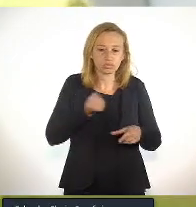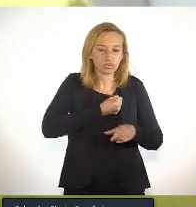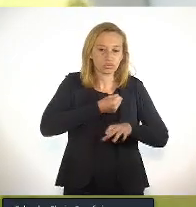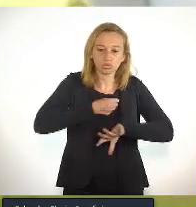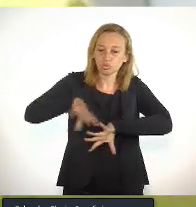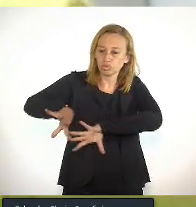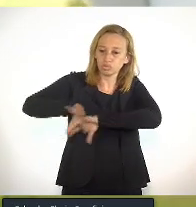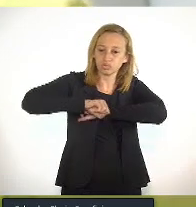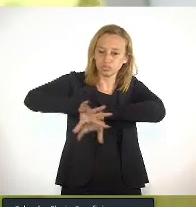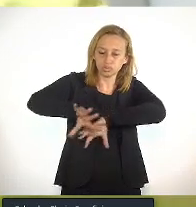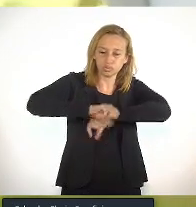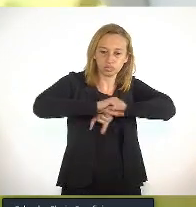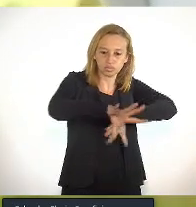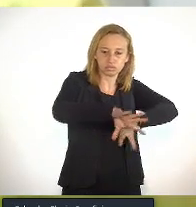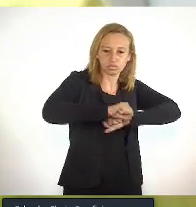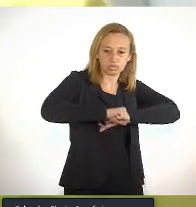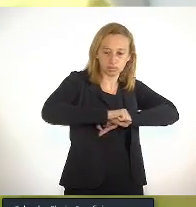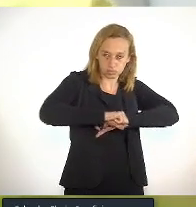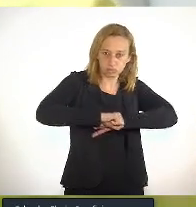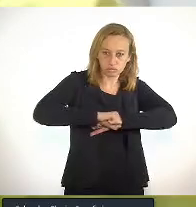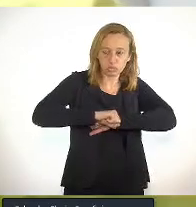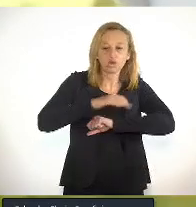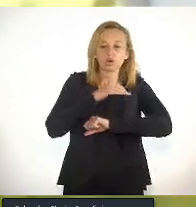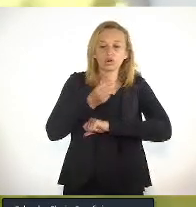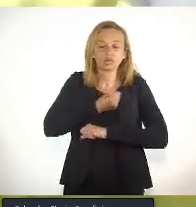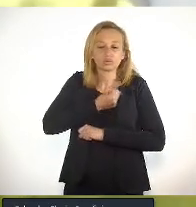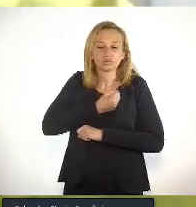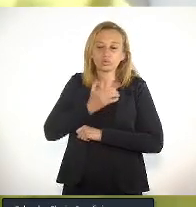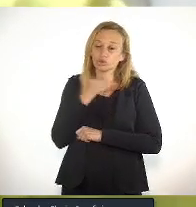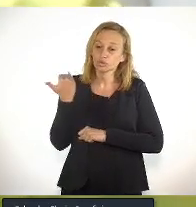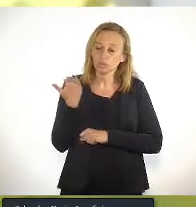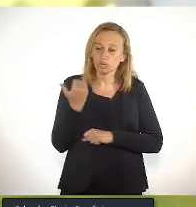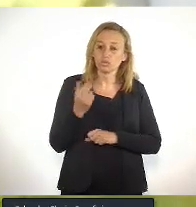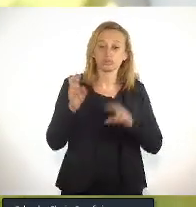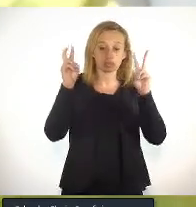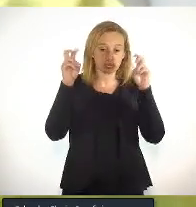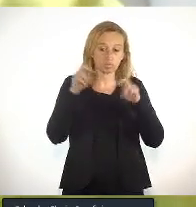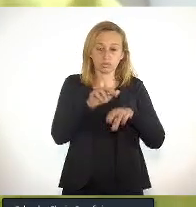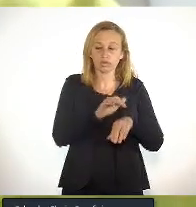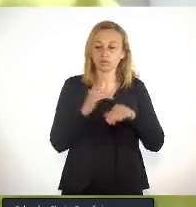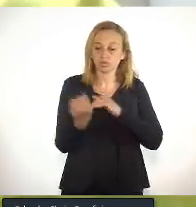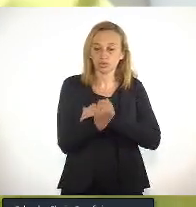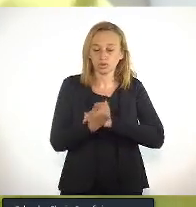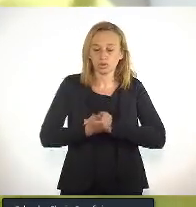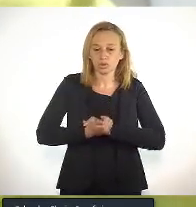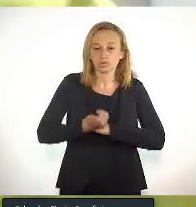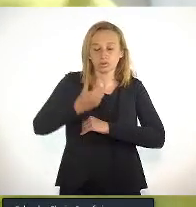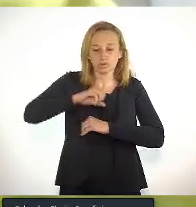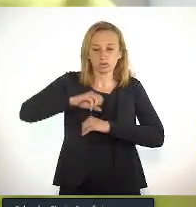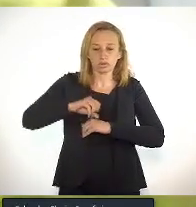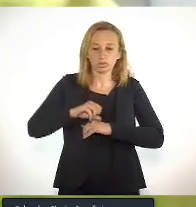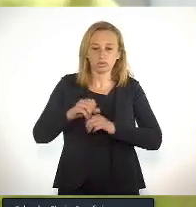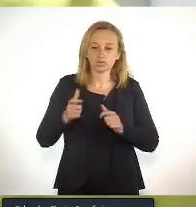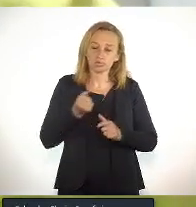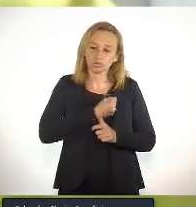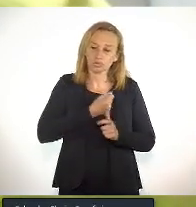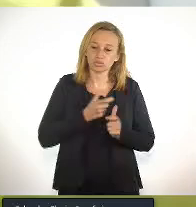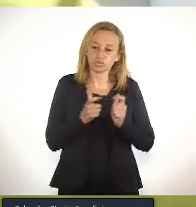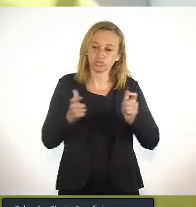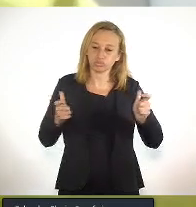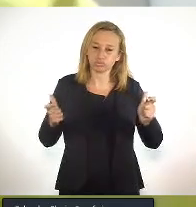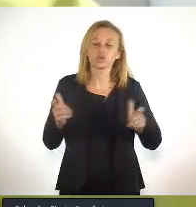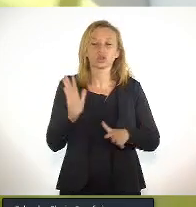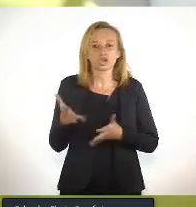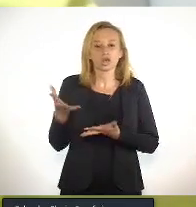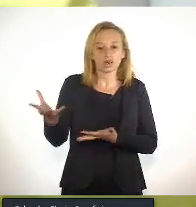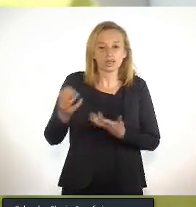contágio, a curva do número de mortes relacionadas ao Covid-19 voltaram a crescer. Eu já recebi